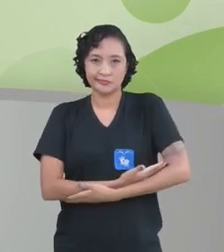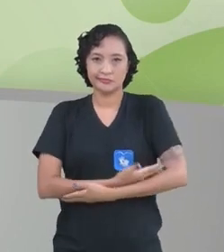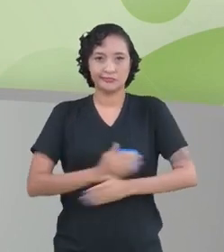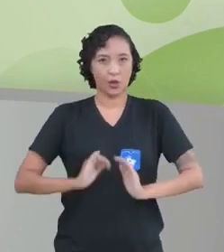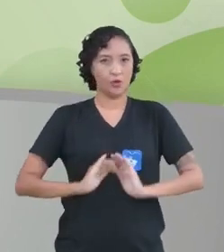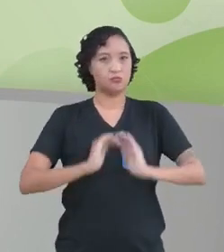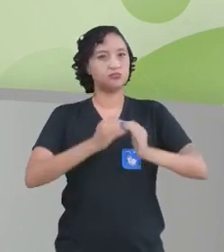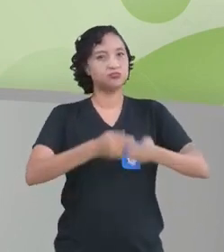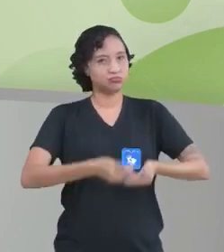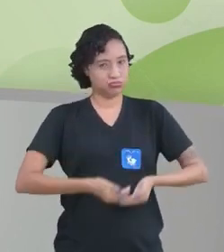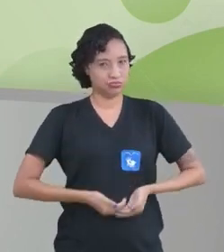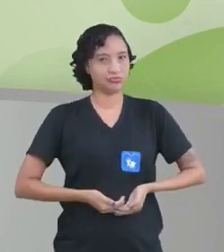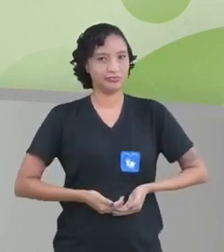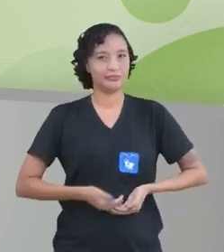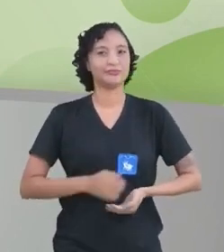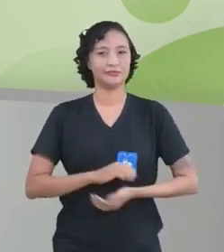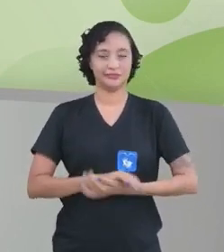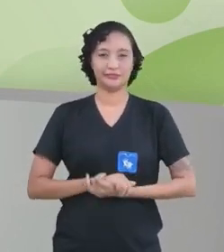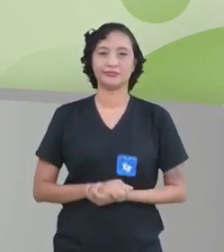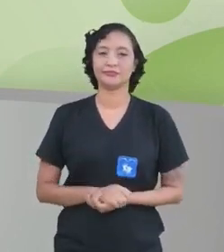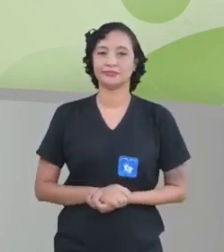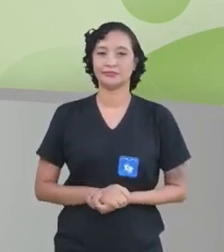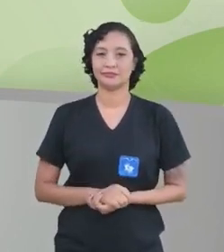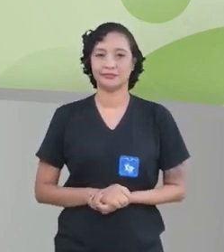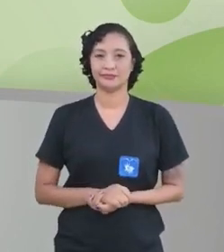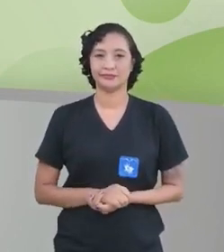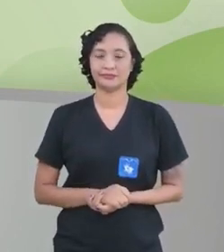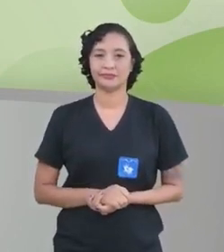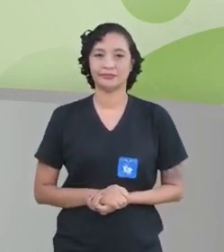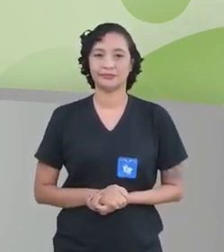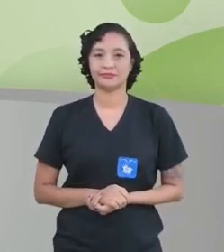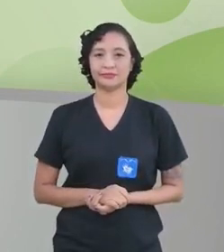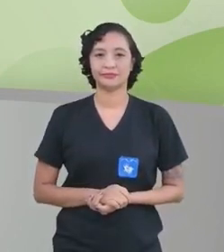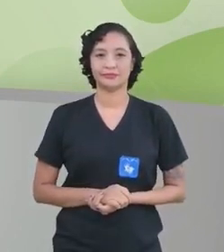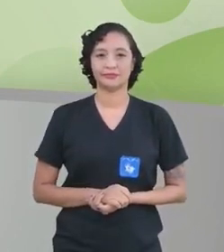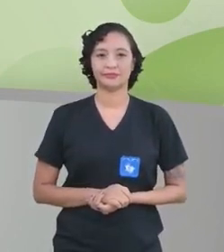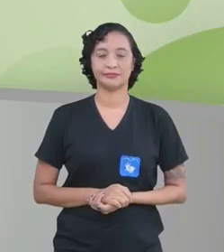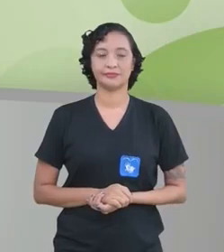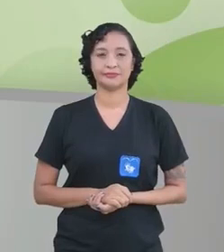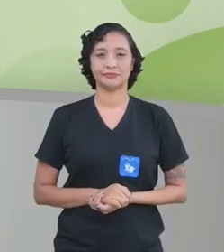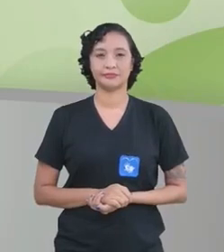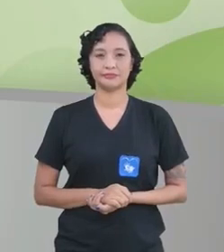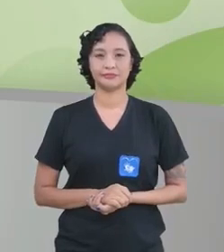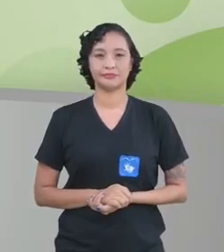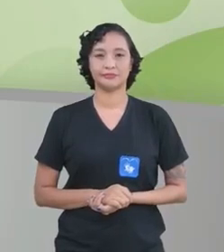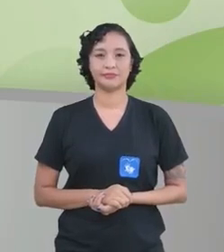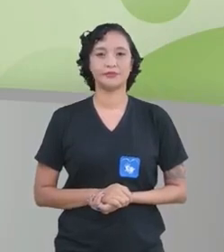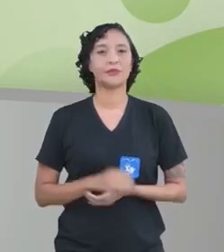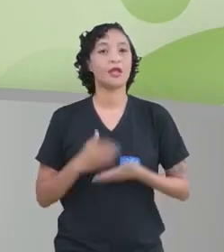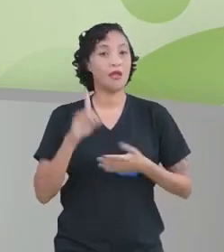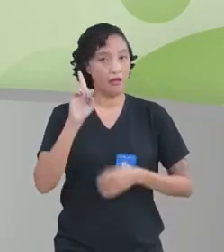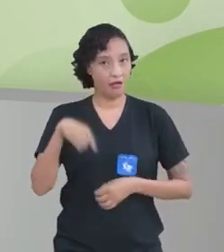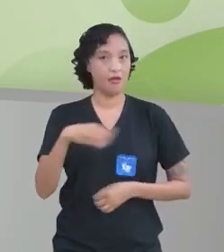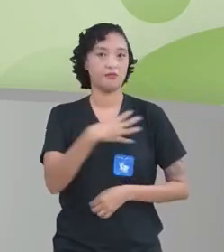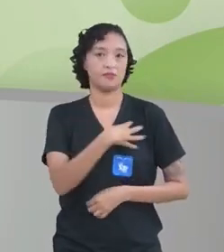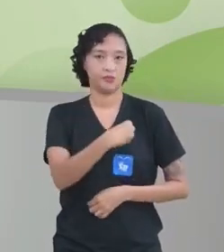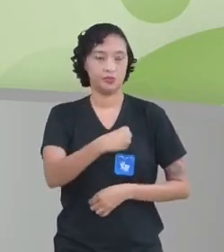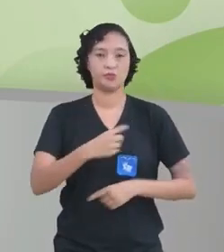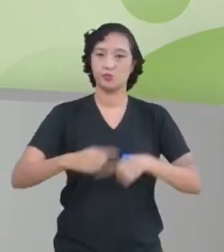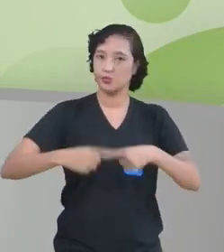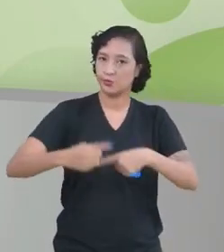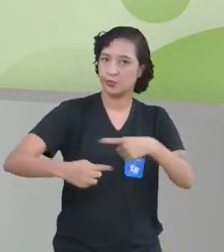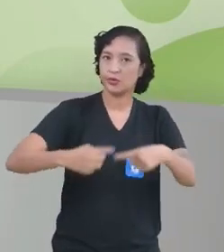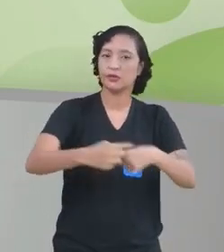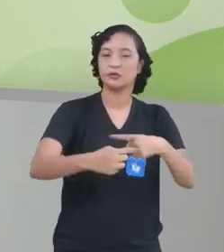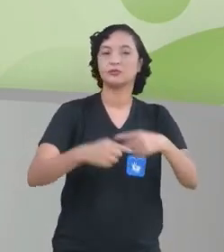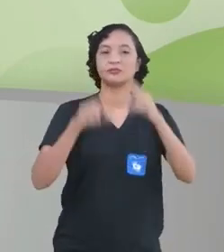aceitar aquela nidação e a criança começa a passar por um desenvolvimento. Isso é reprodução humana, tá bom? Na